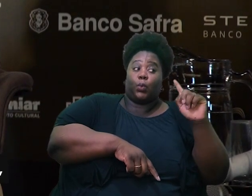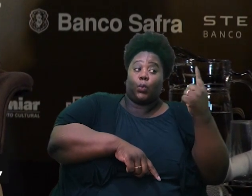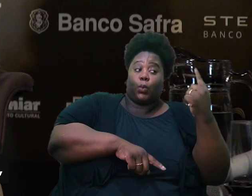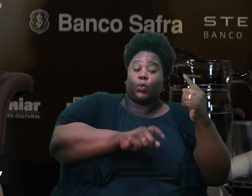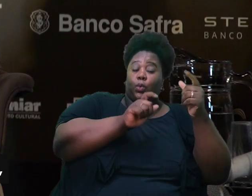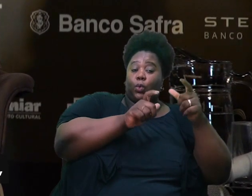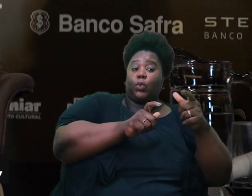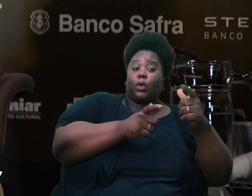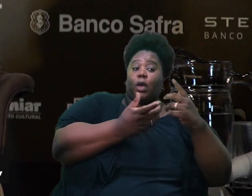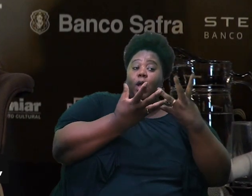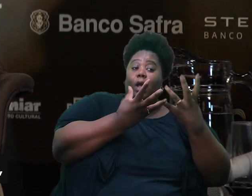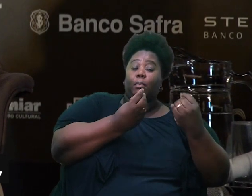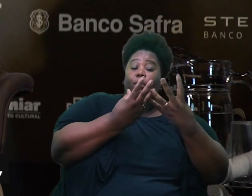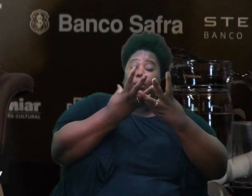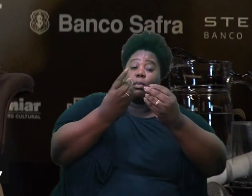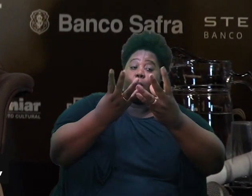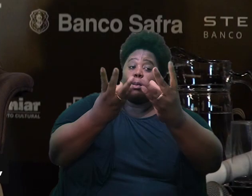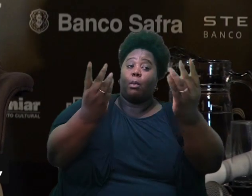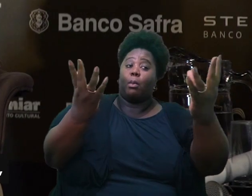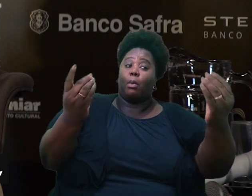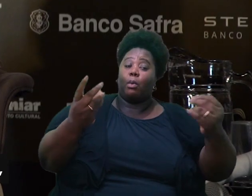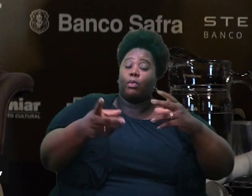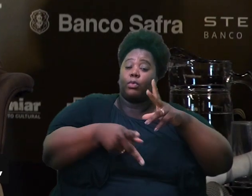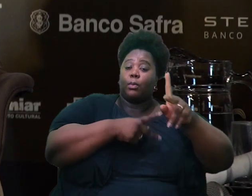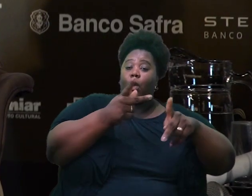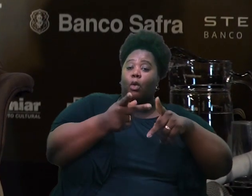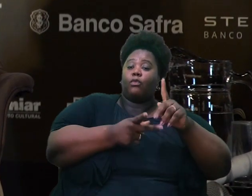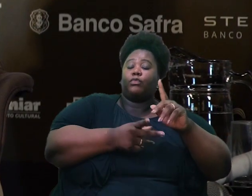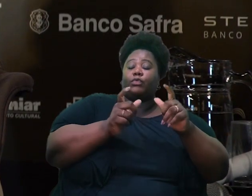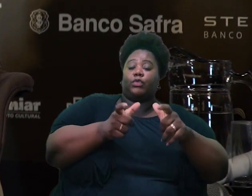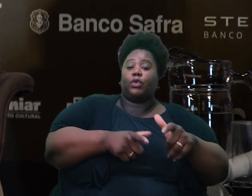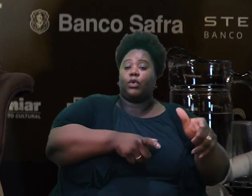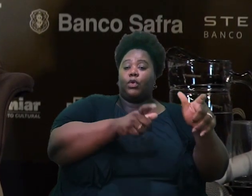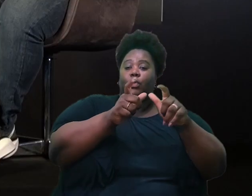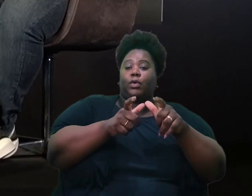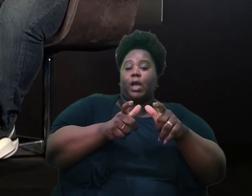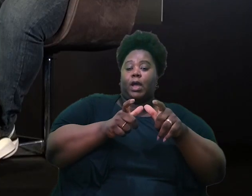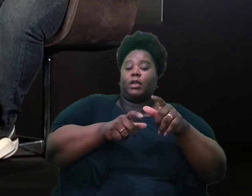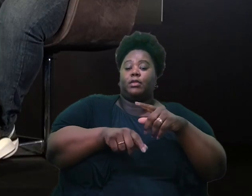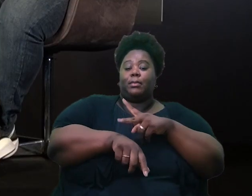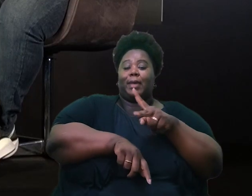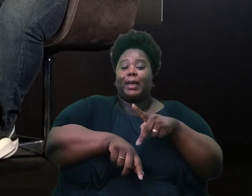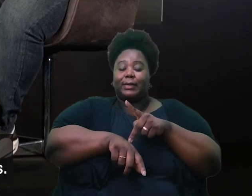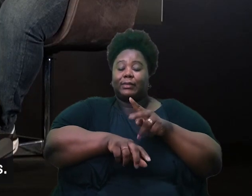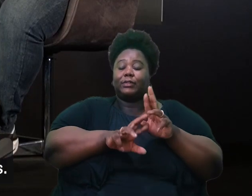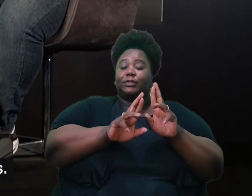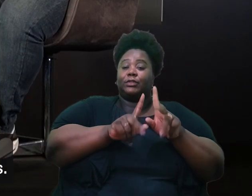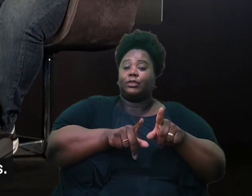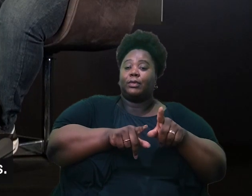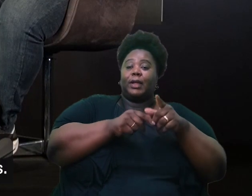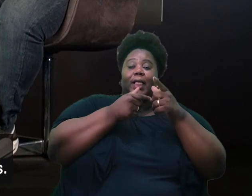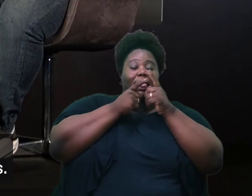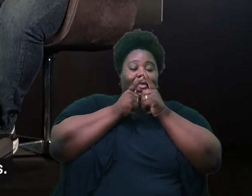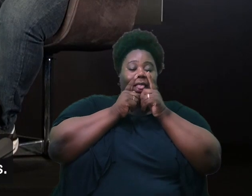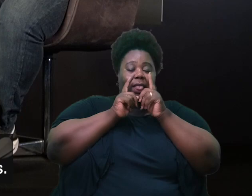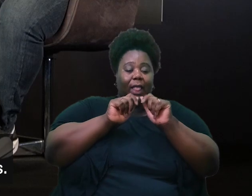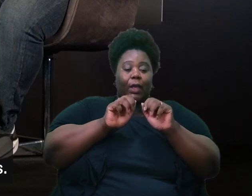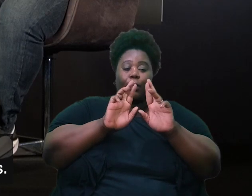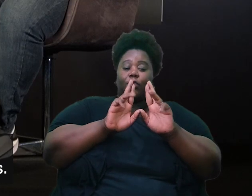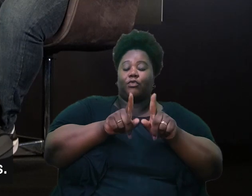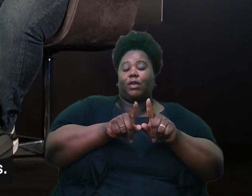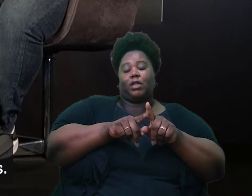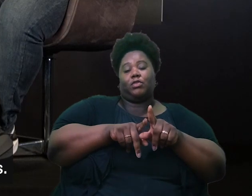Né? Nós viemos de povos diferentes, de nações diferentes, de línguas